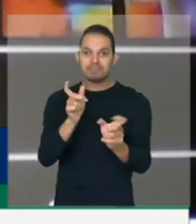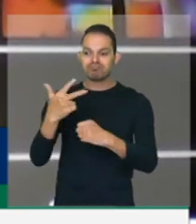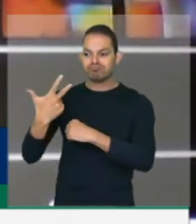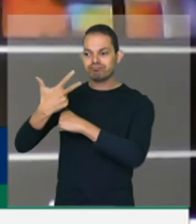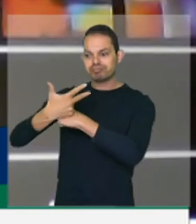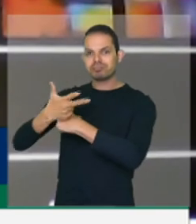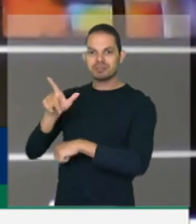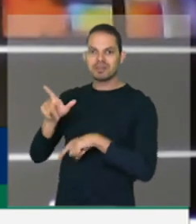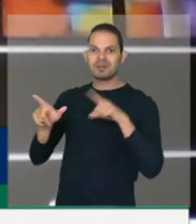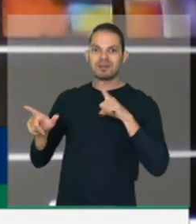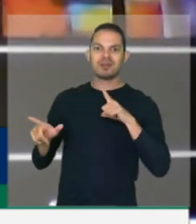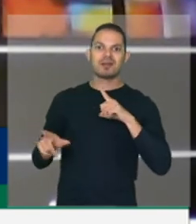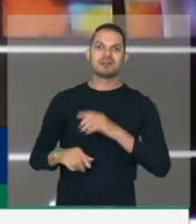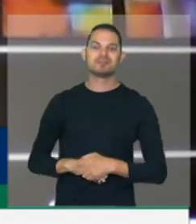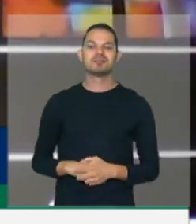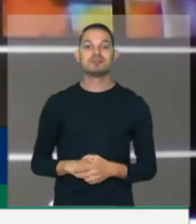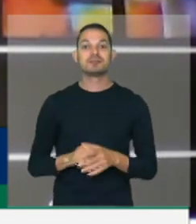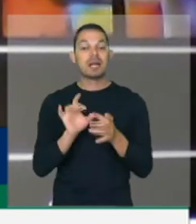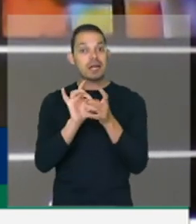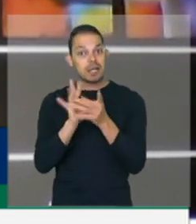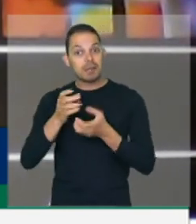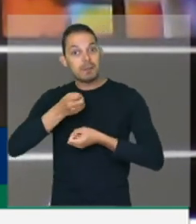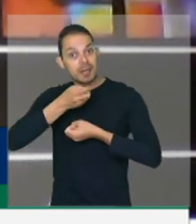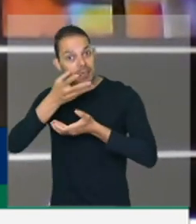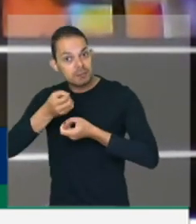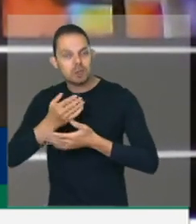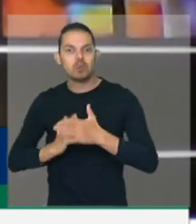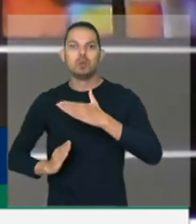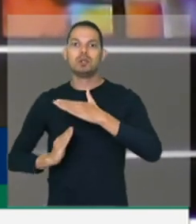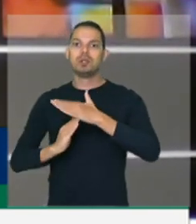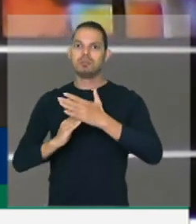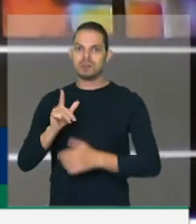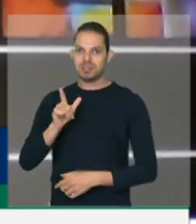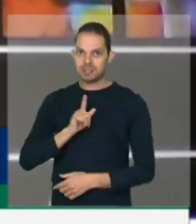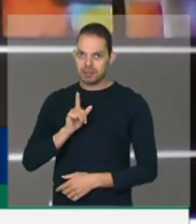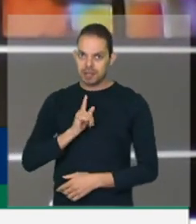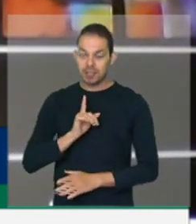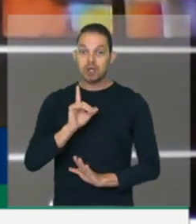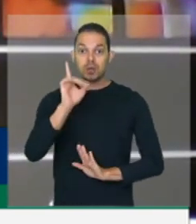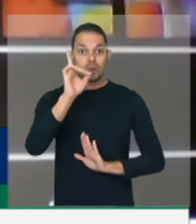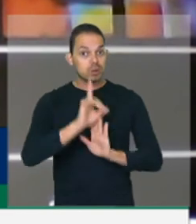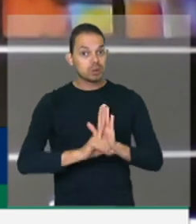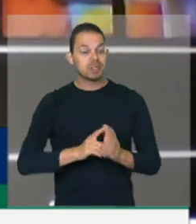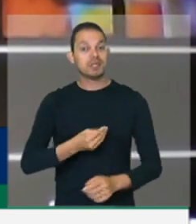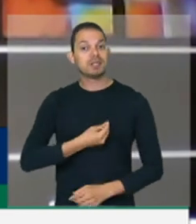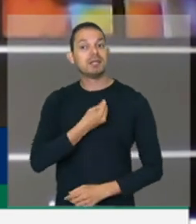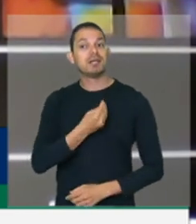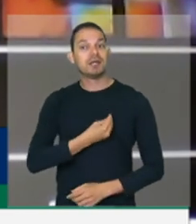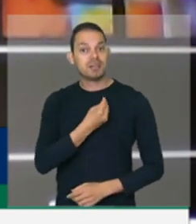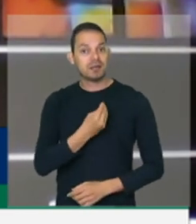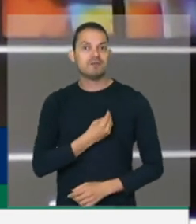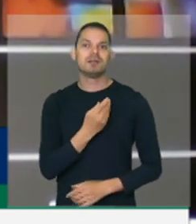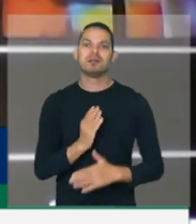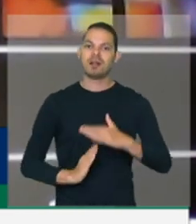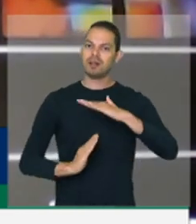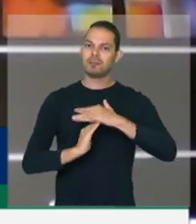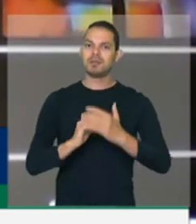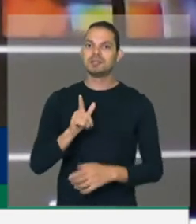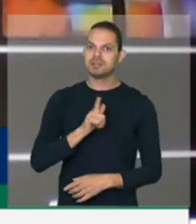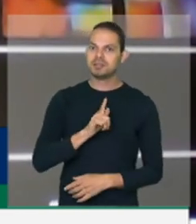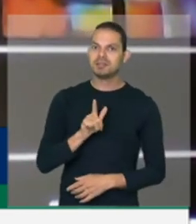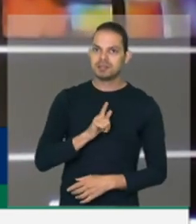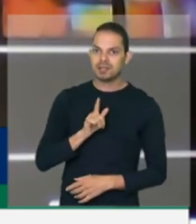pronunciamento. Liberdade de expressão tem limite. O direito à vida tem limites, tanto